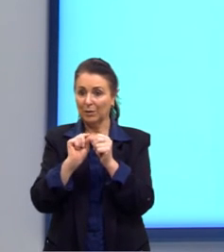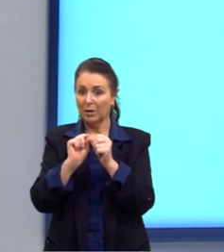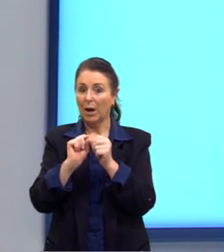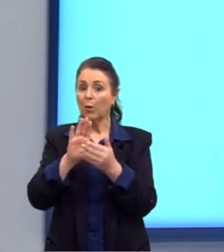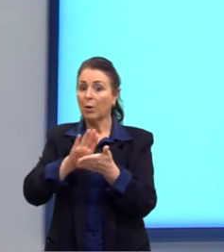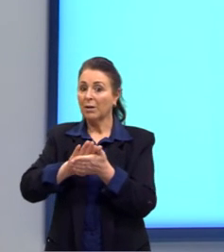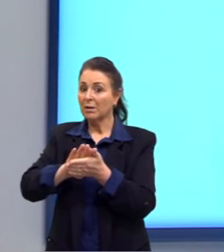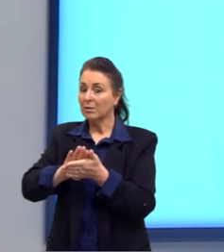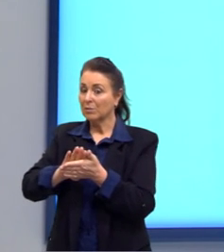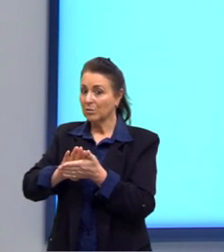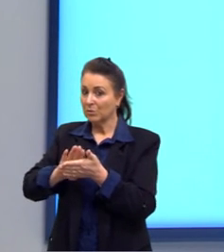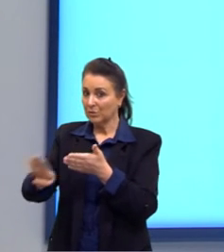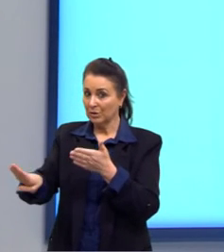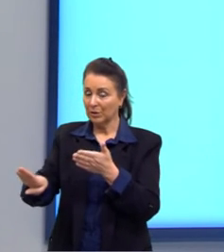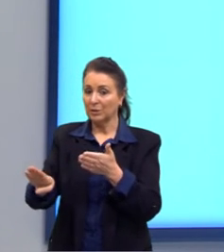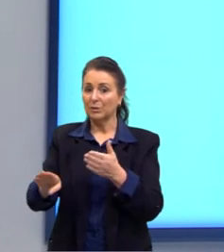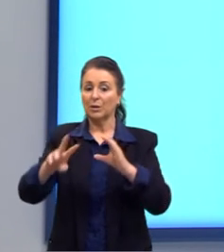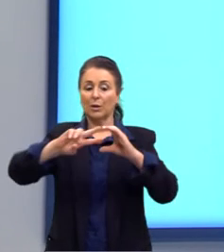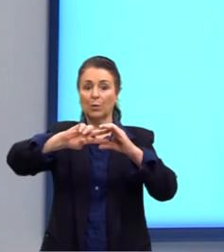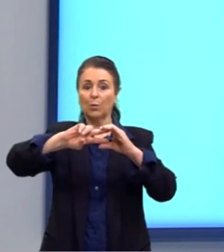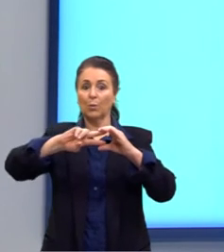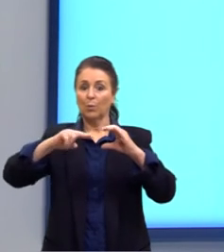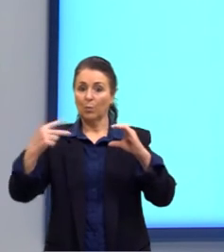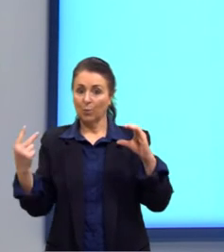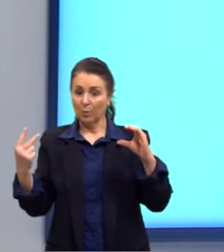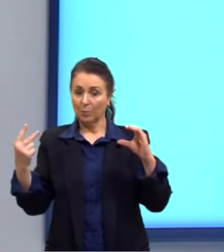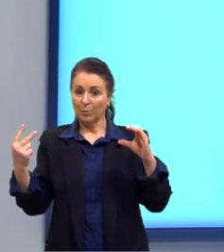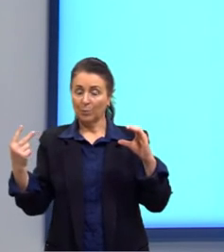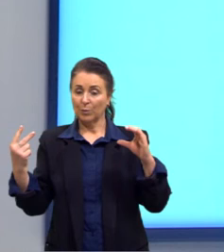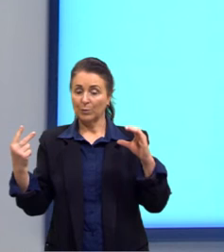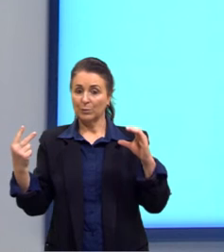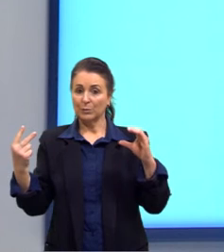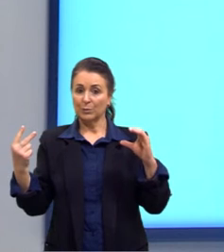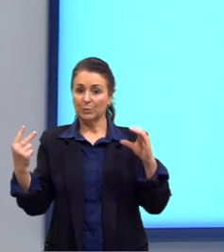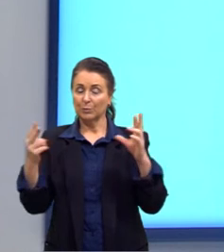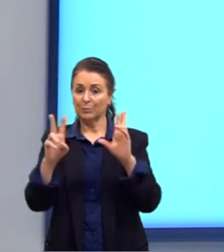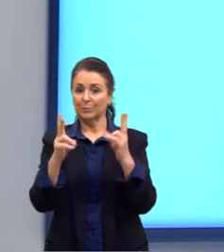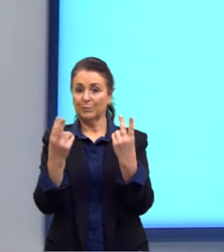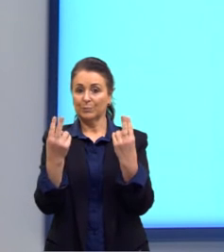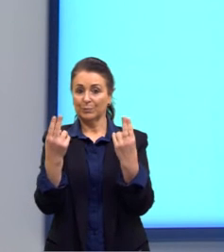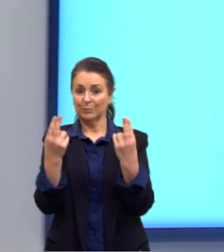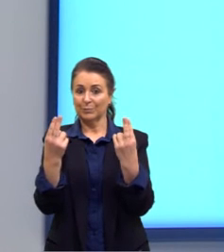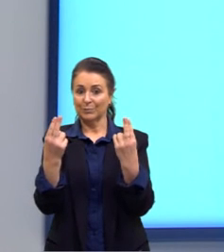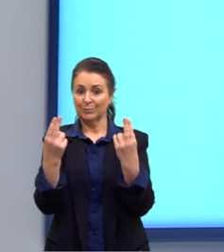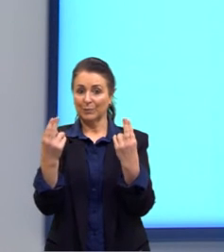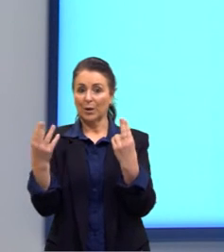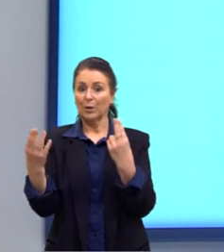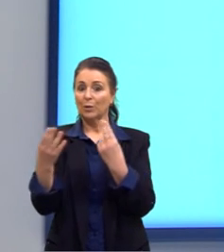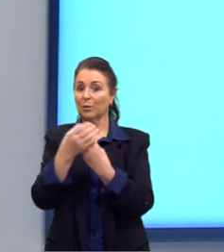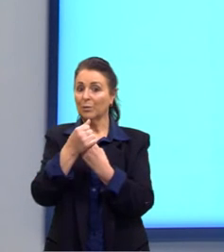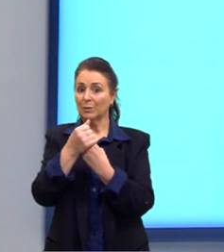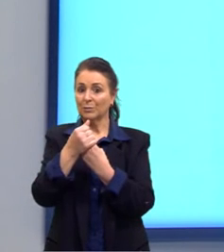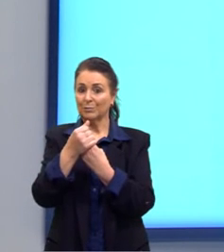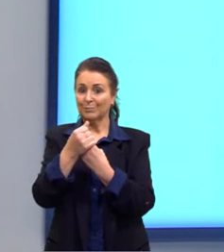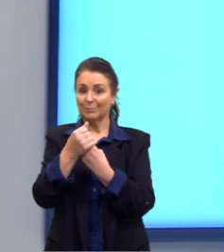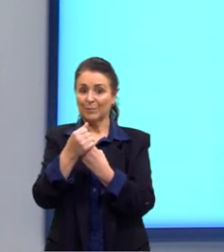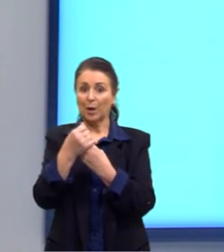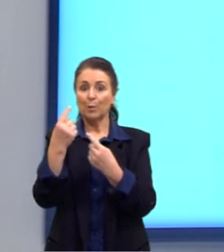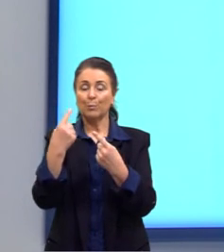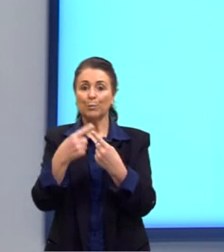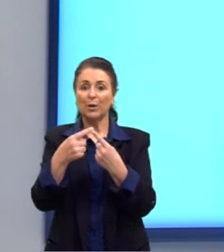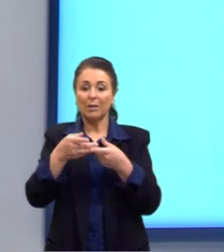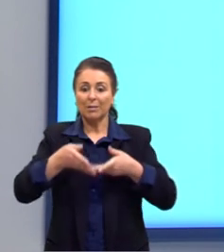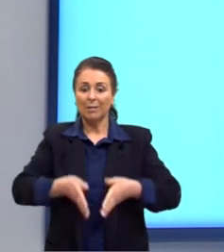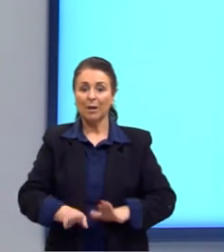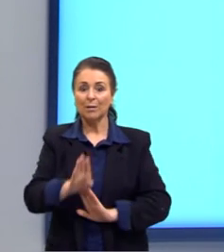excluir se homozigoto dominante porque ele vai nascer morto ou não vai nascer lembro que